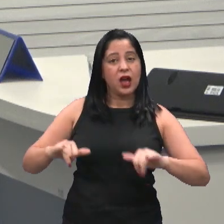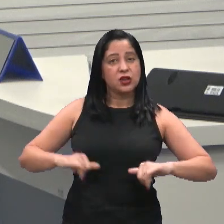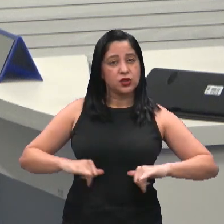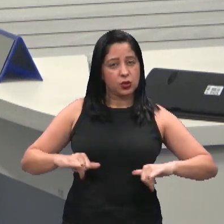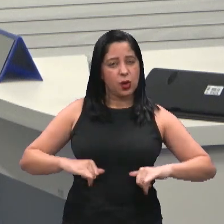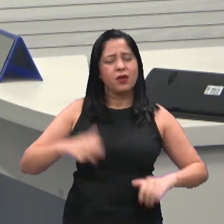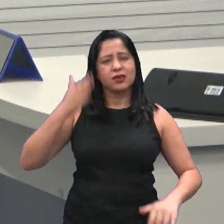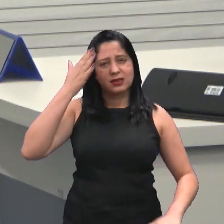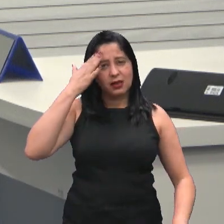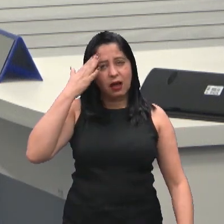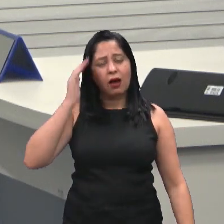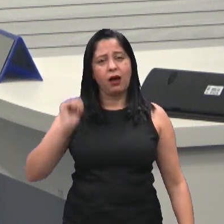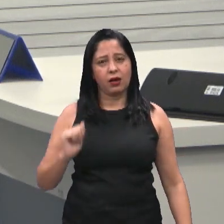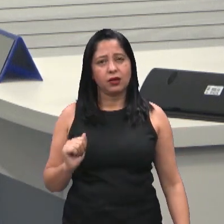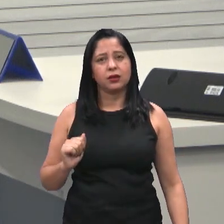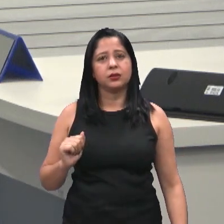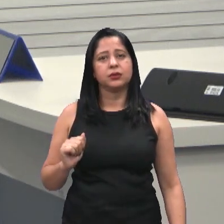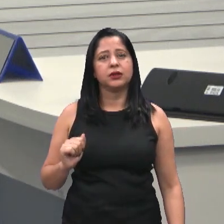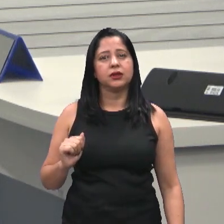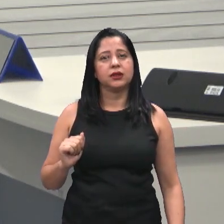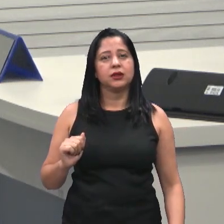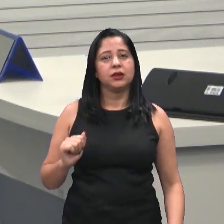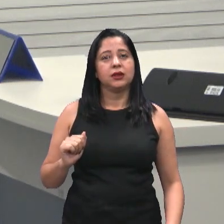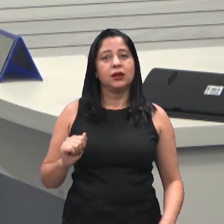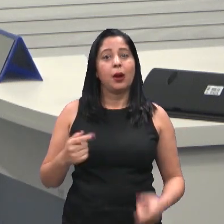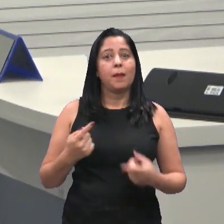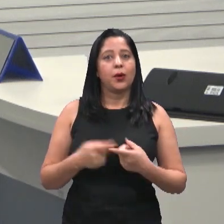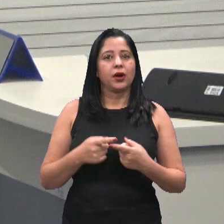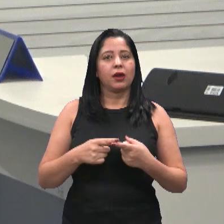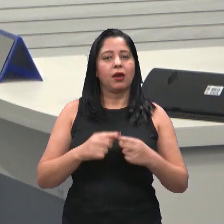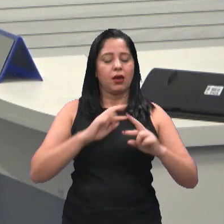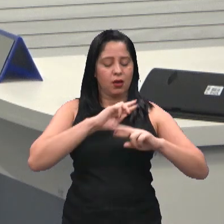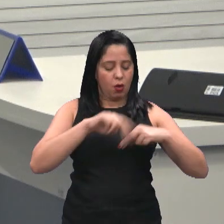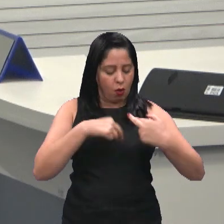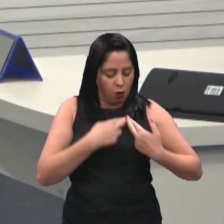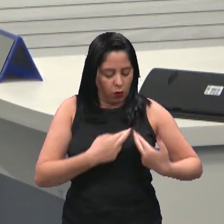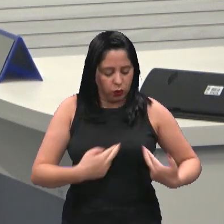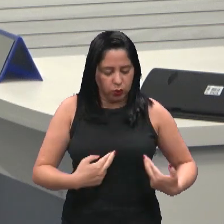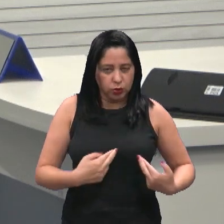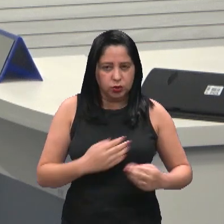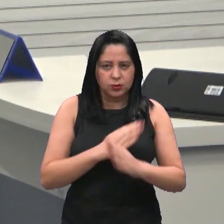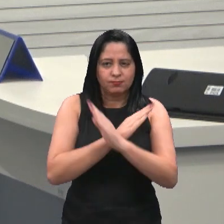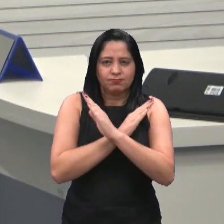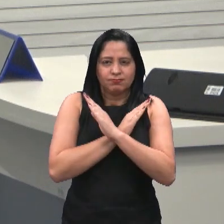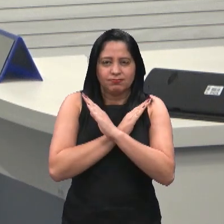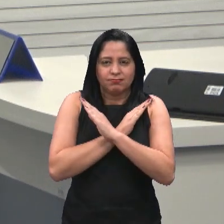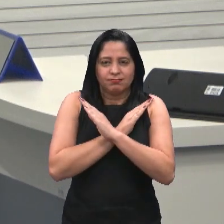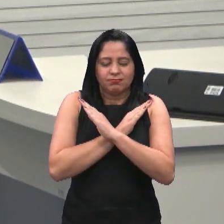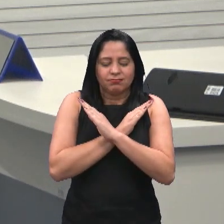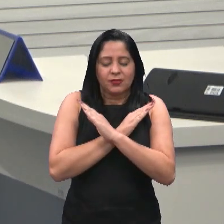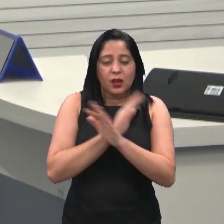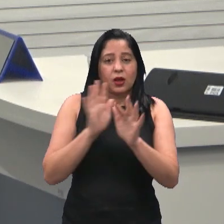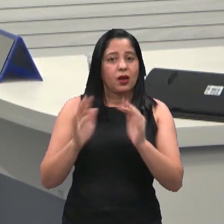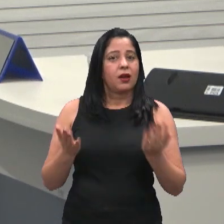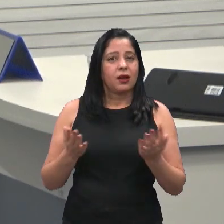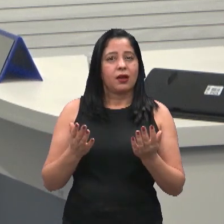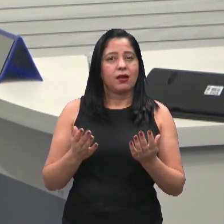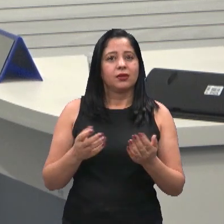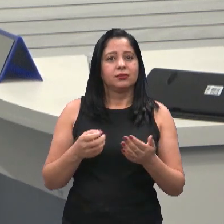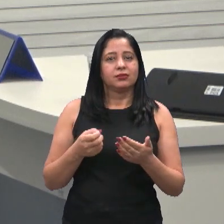né? Do fechamento de um luto após a perda de um ente querido. É a